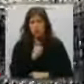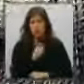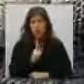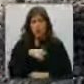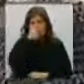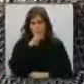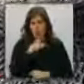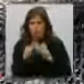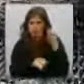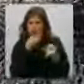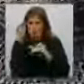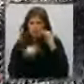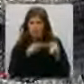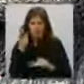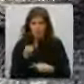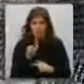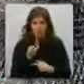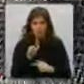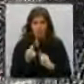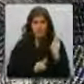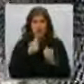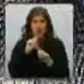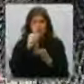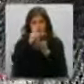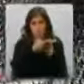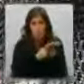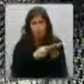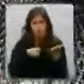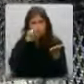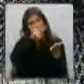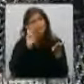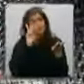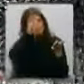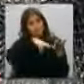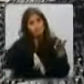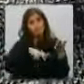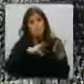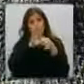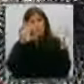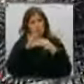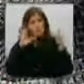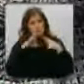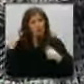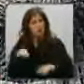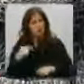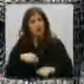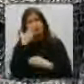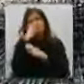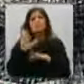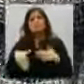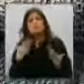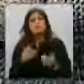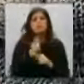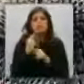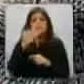completamente fazer analisar alguns documentos e sem ver as contradições pode me dar um exemplo o que é que como é que acha porque